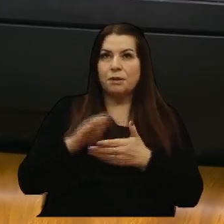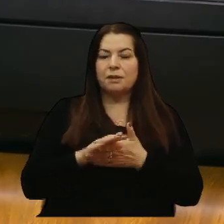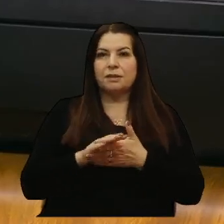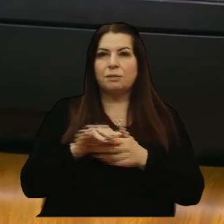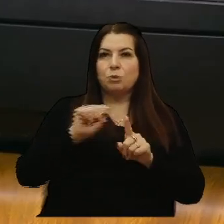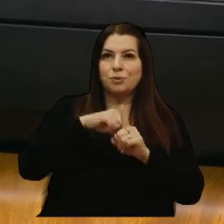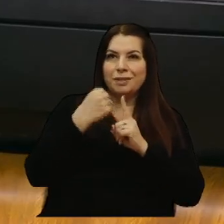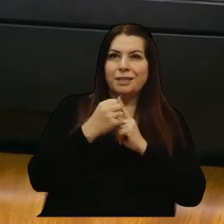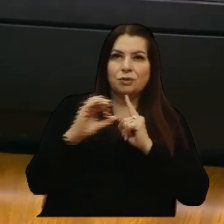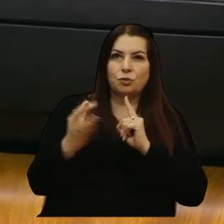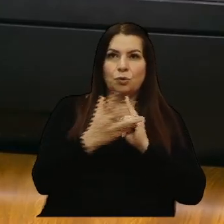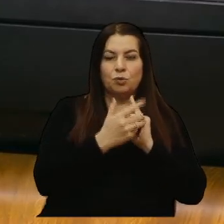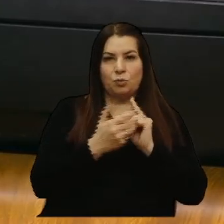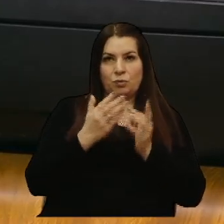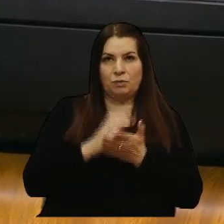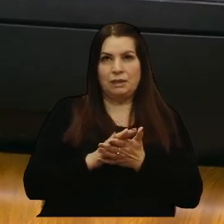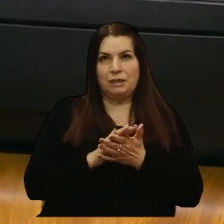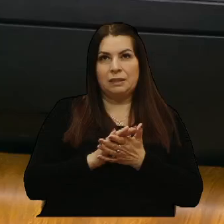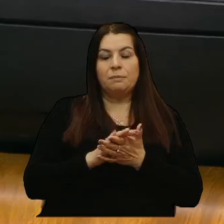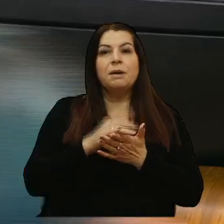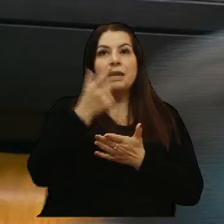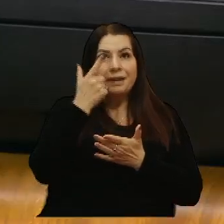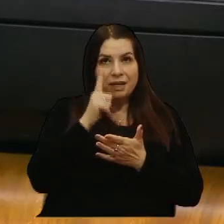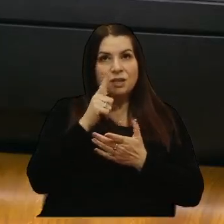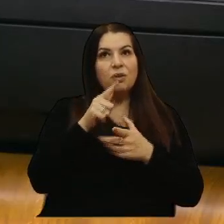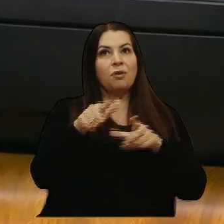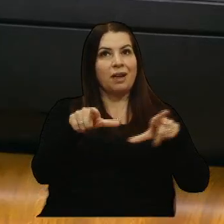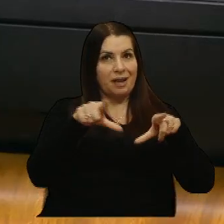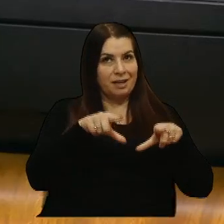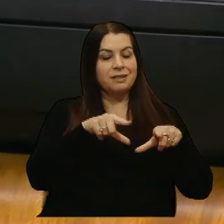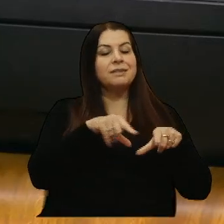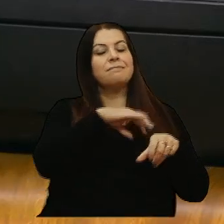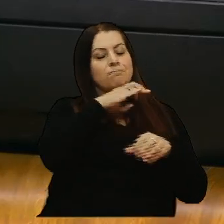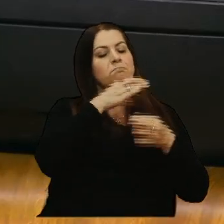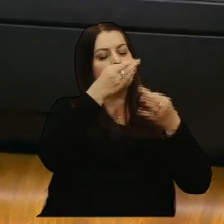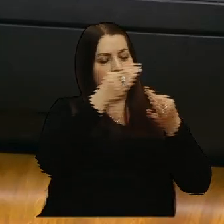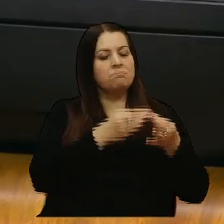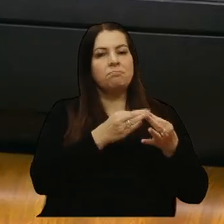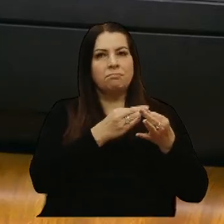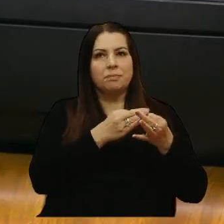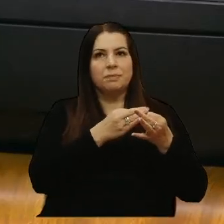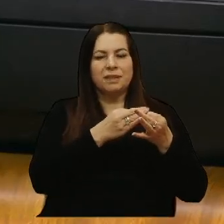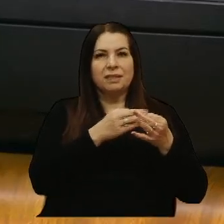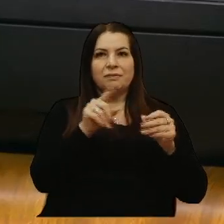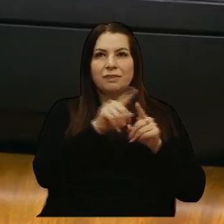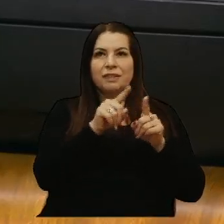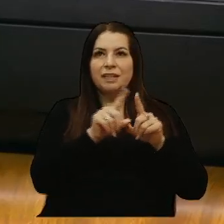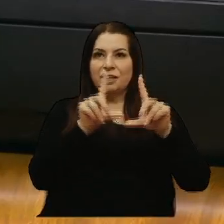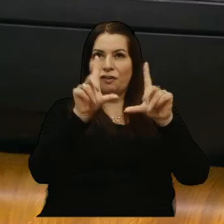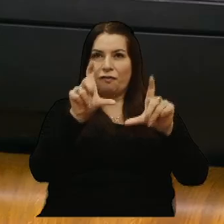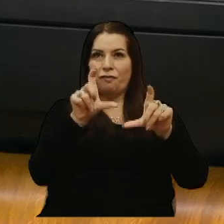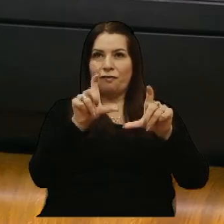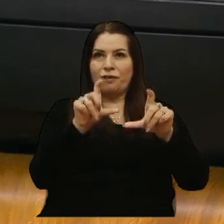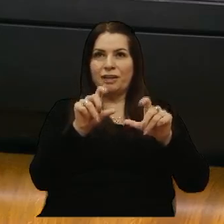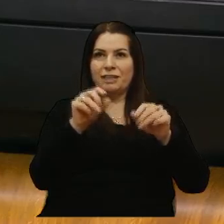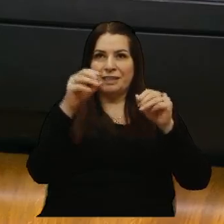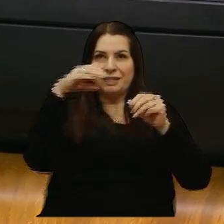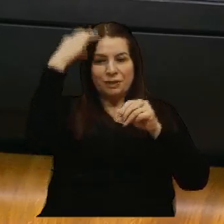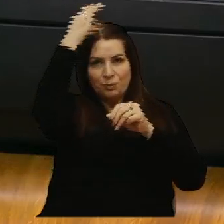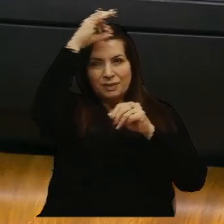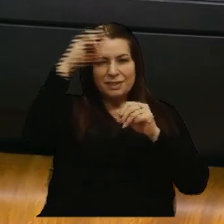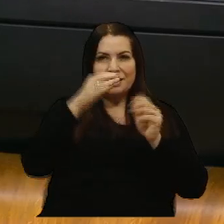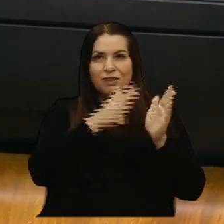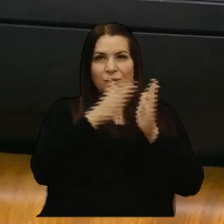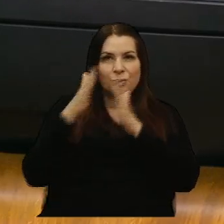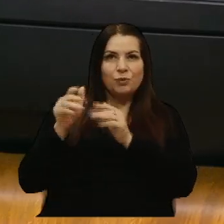a sociedade toda. Agora, para quem ganhou o título, pode ter certeza que no altar vai ter a foto da santa que a pessoa é devota e do lado